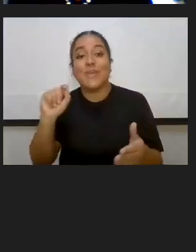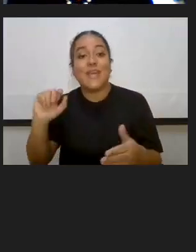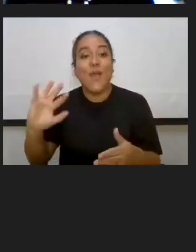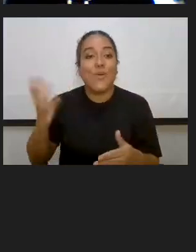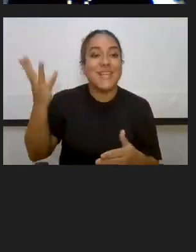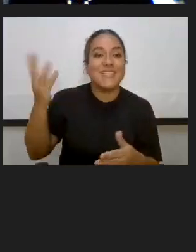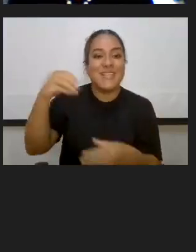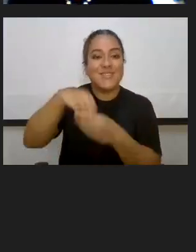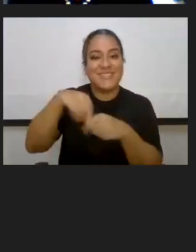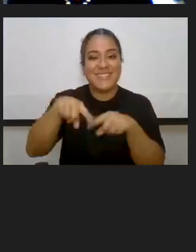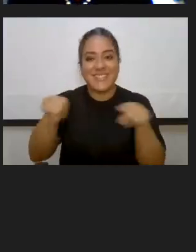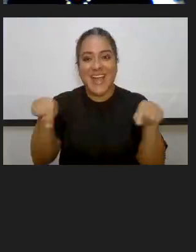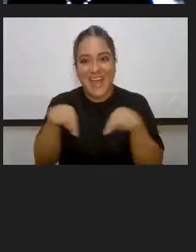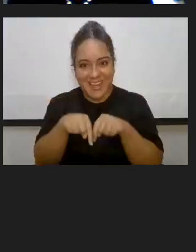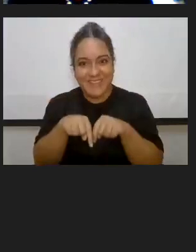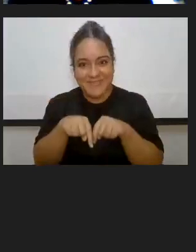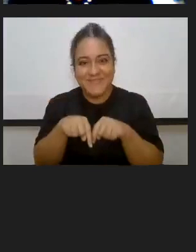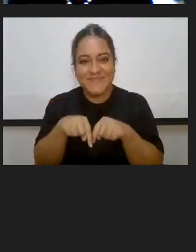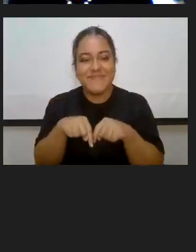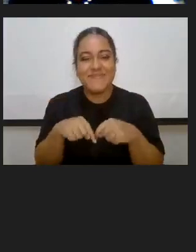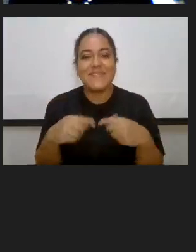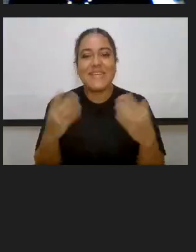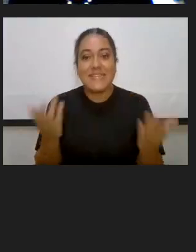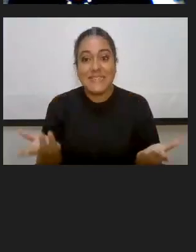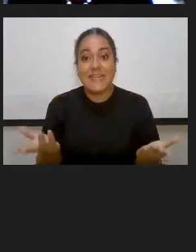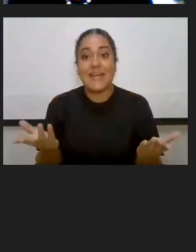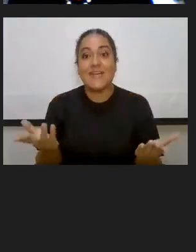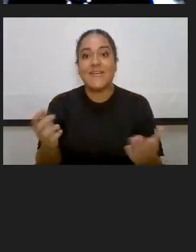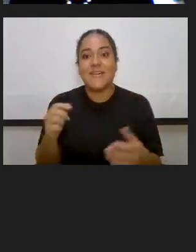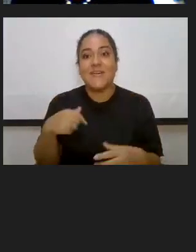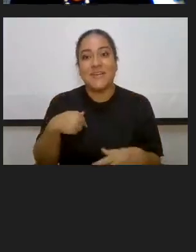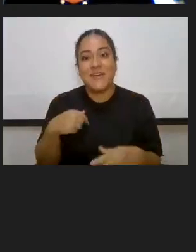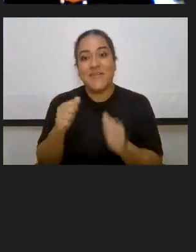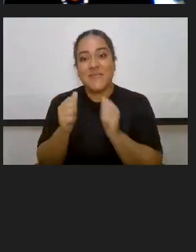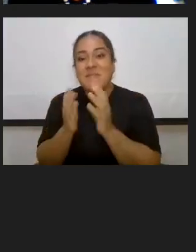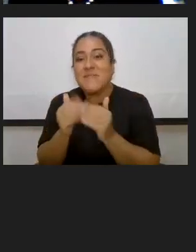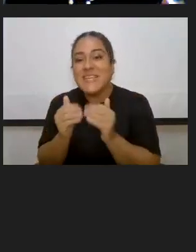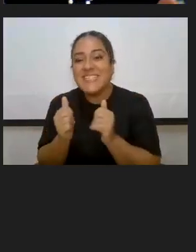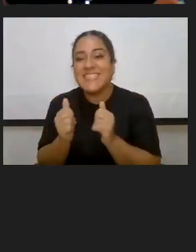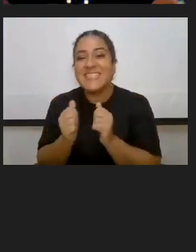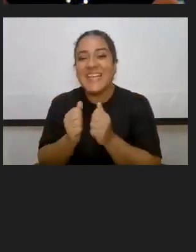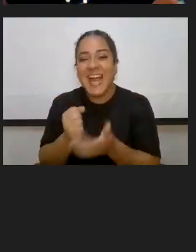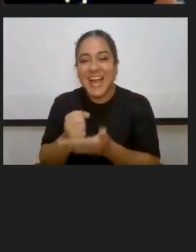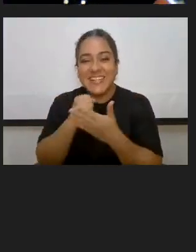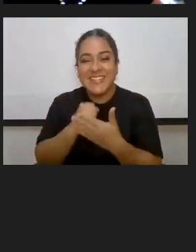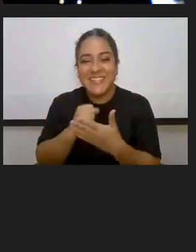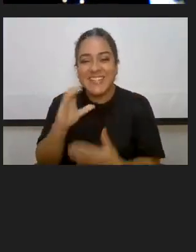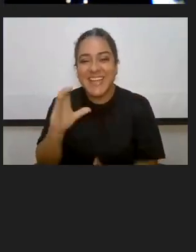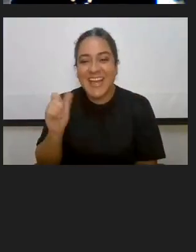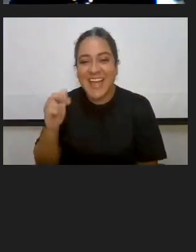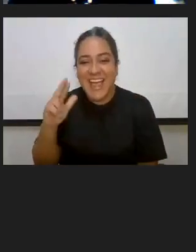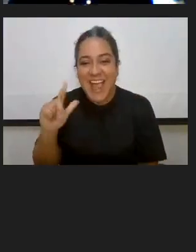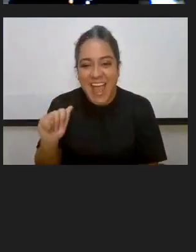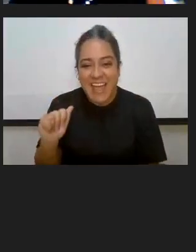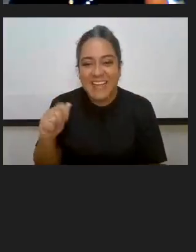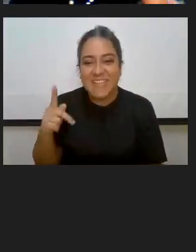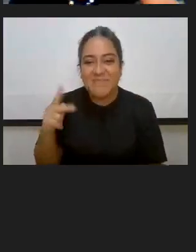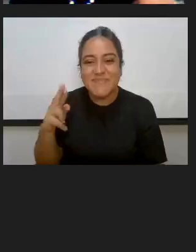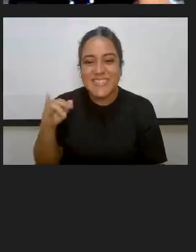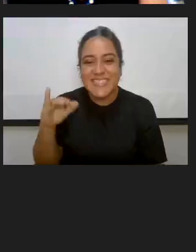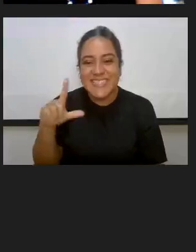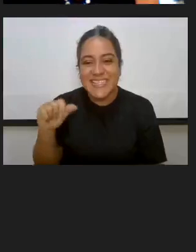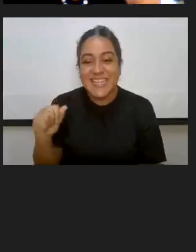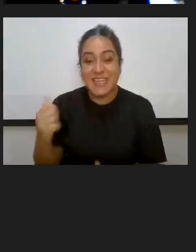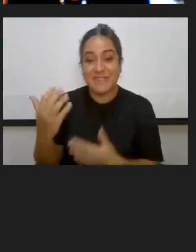acontecendo na sala. Então, Priscila e Carla, serei completamente dependente de vocês e de vocês me